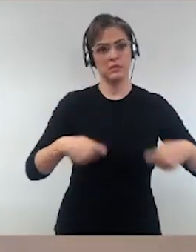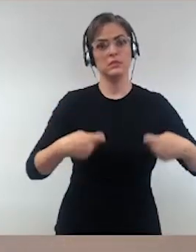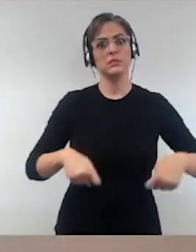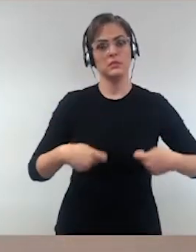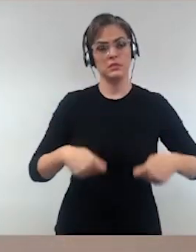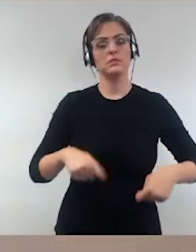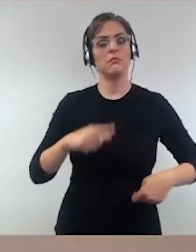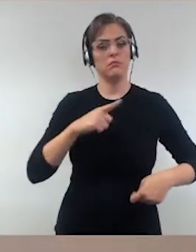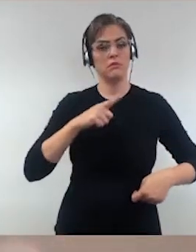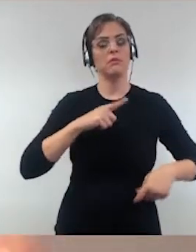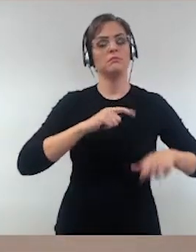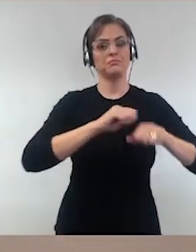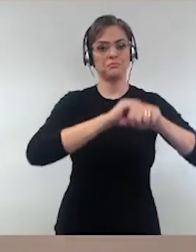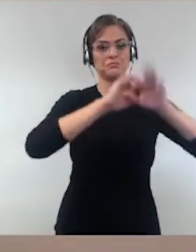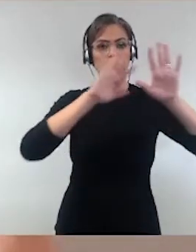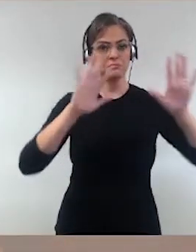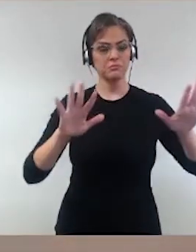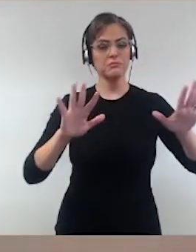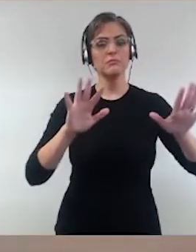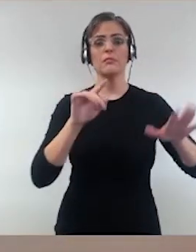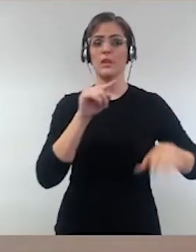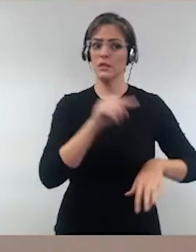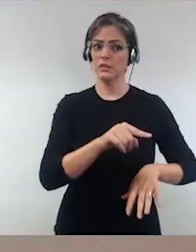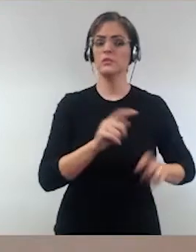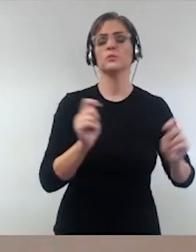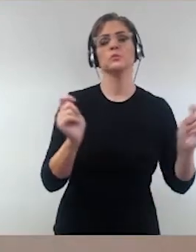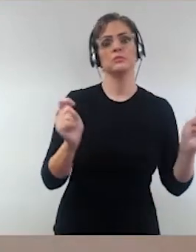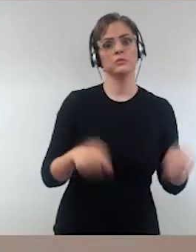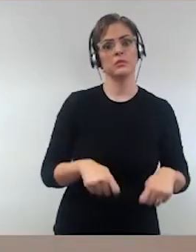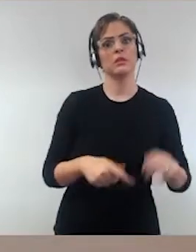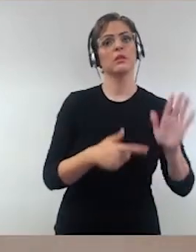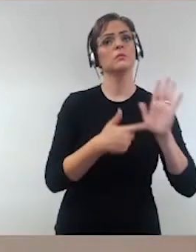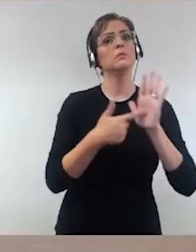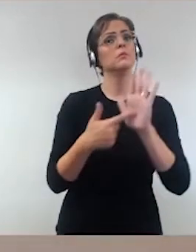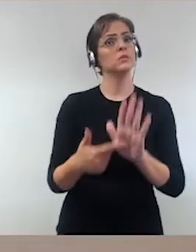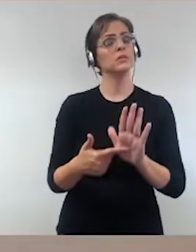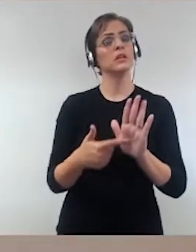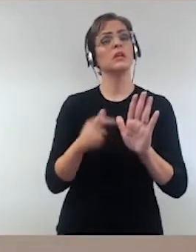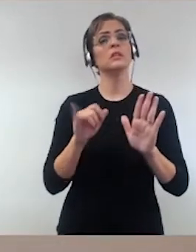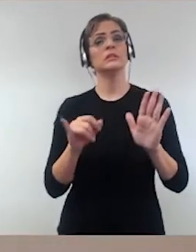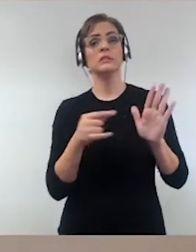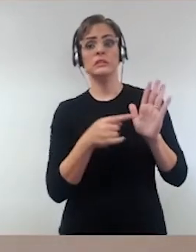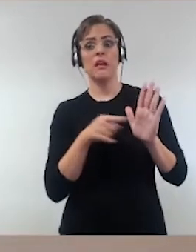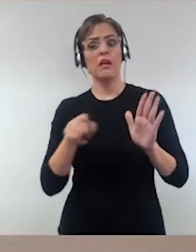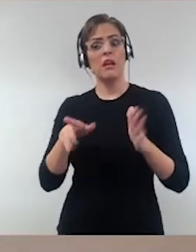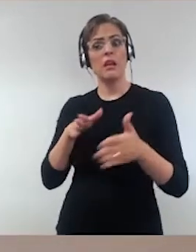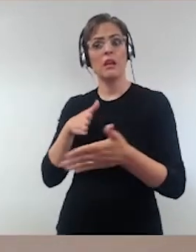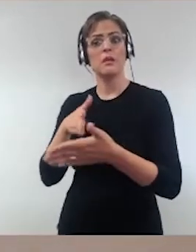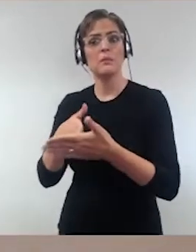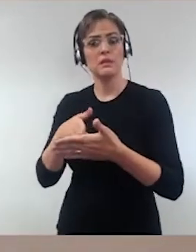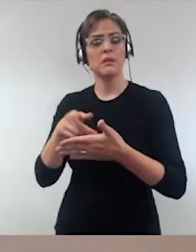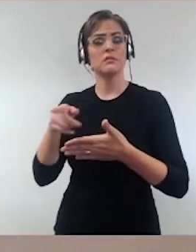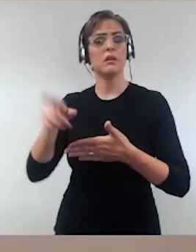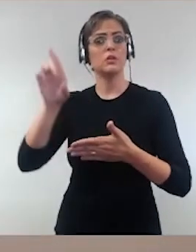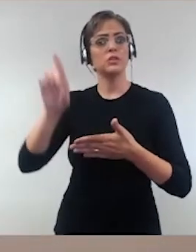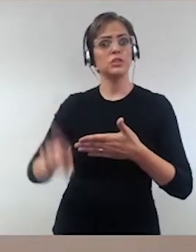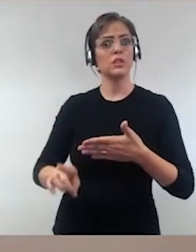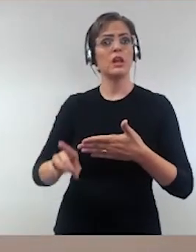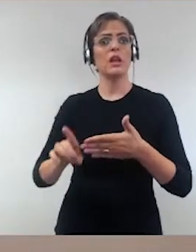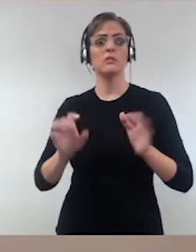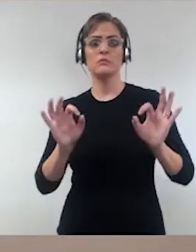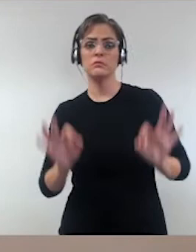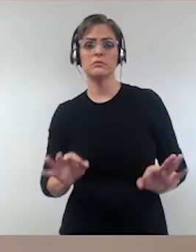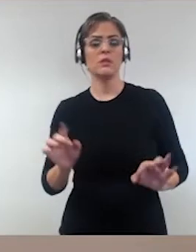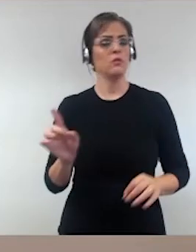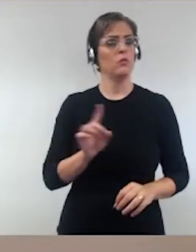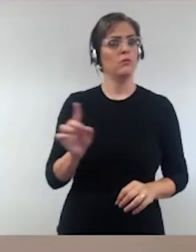qual que é a finalidade, porque somente assim eu vou conseguir dizer se essa limitação desse direito fundamental foi ou não